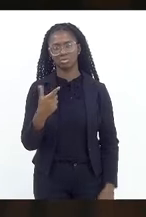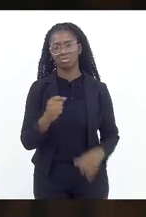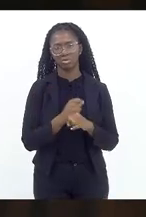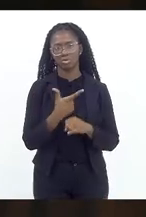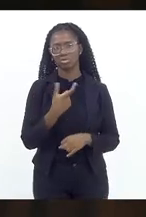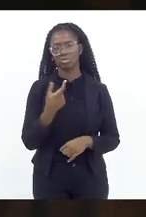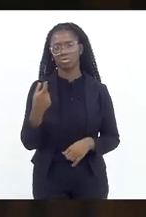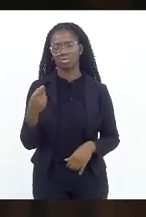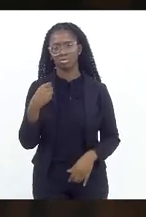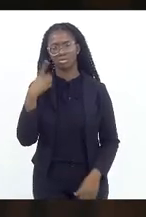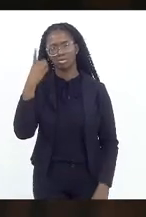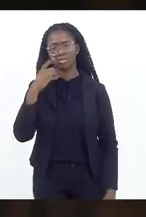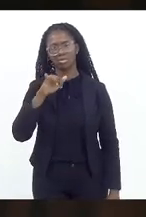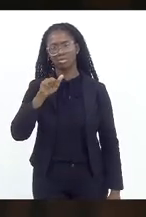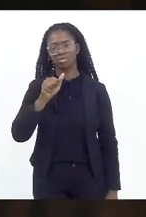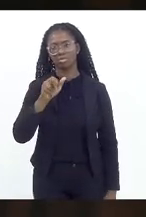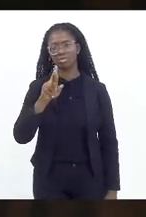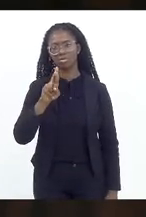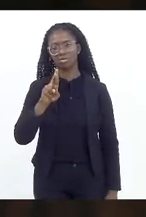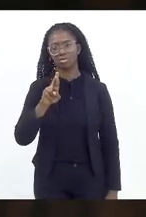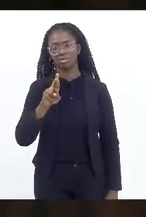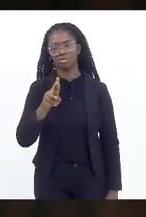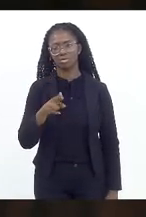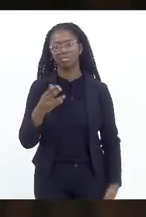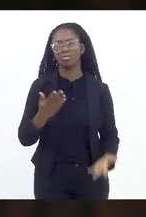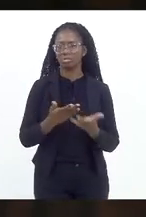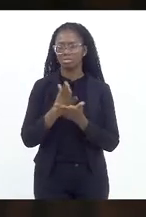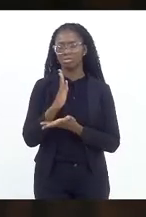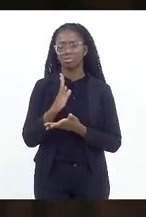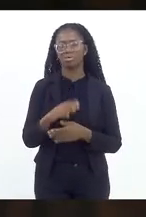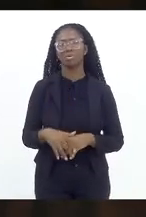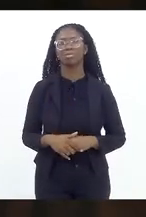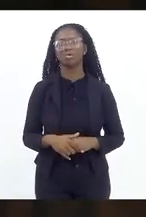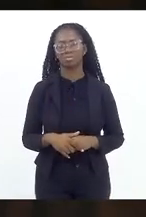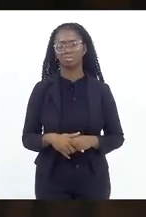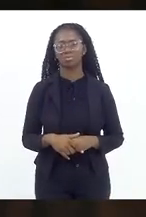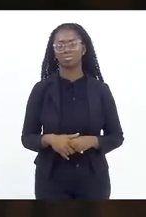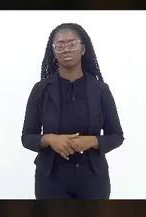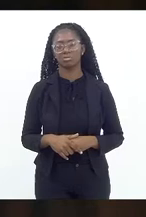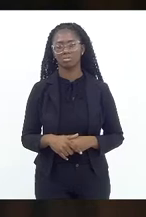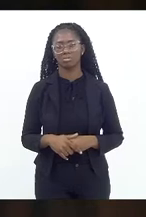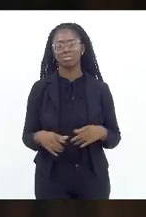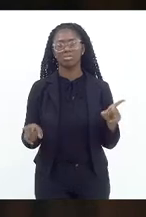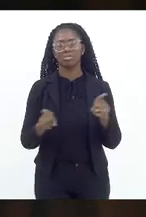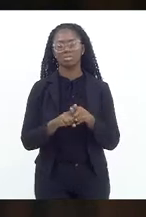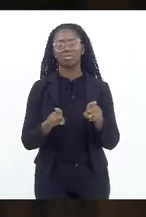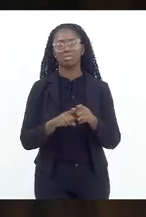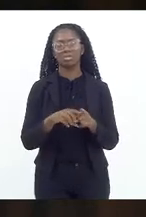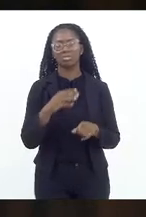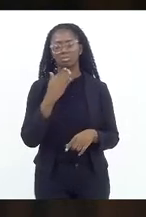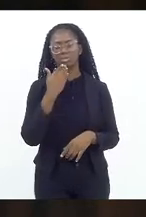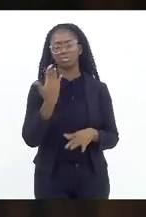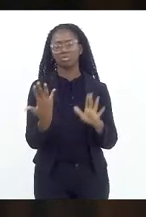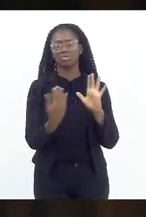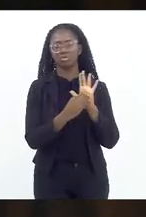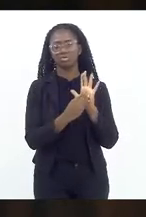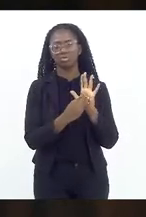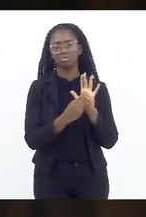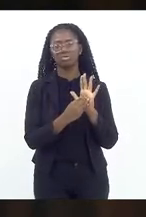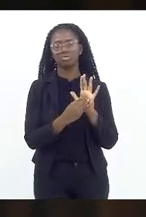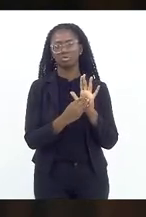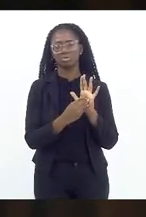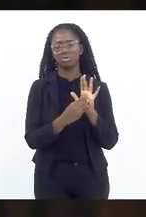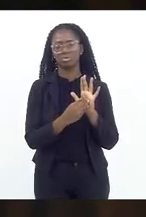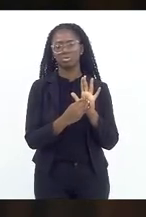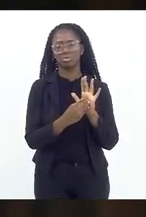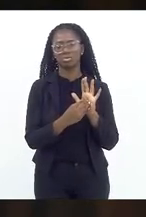242/2020, deputado Jair Bittencourt. Os senhores que aprovam permaneçam como estão. Aprovado. Há sobre a mesa requerimento de inclusão na ordem do